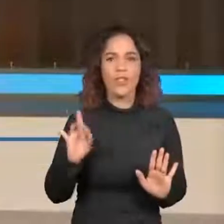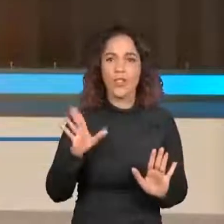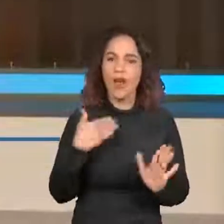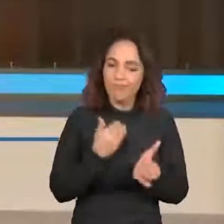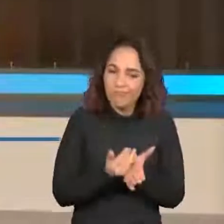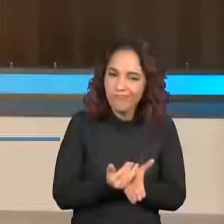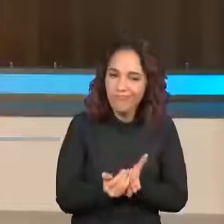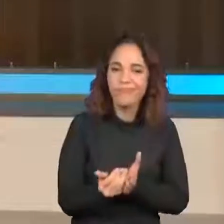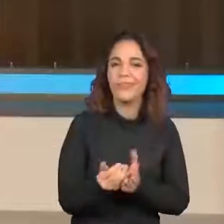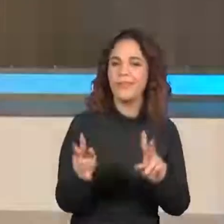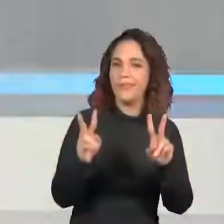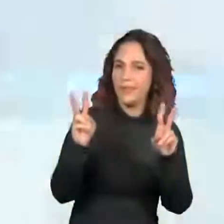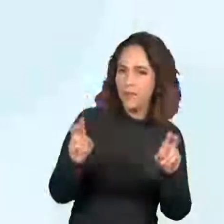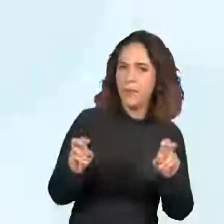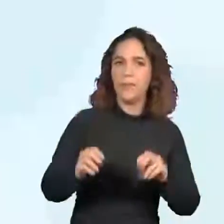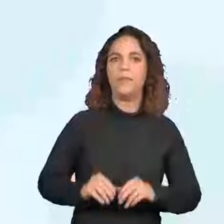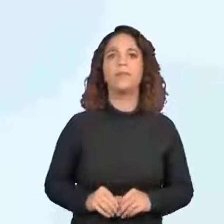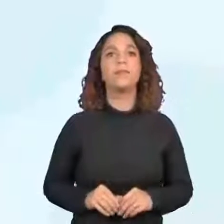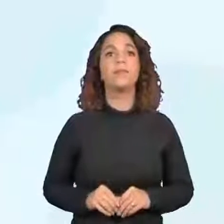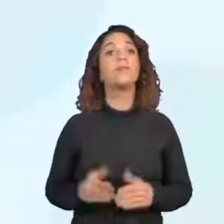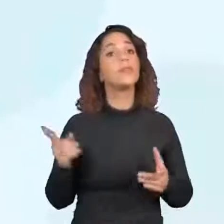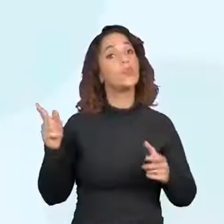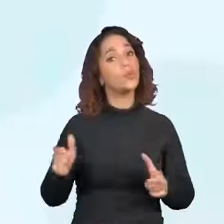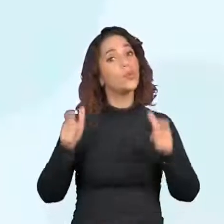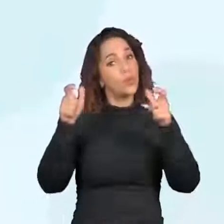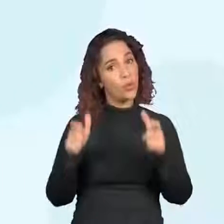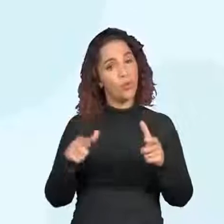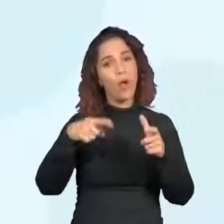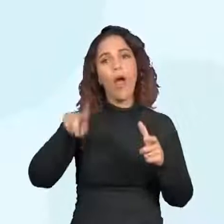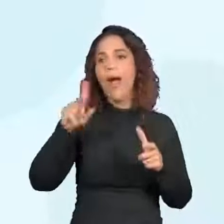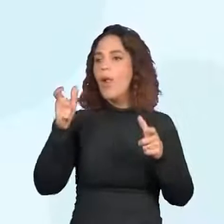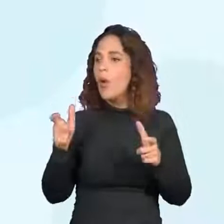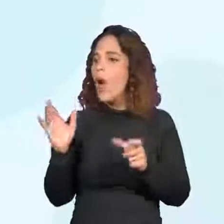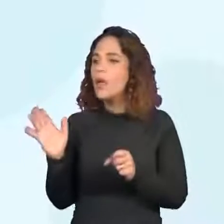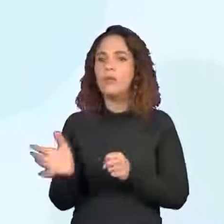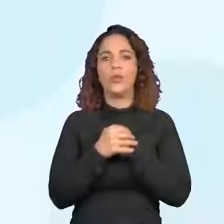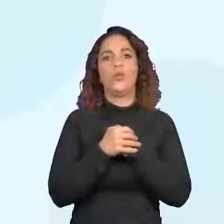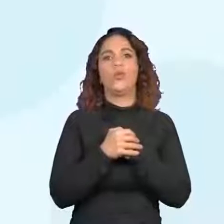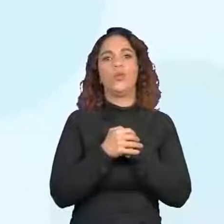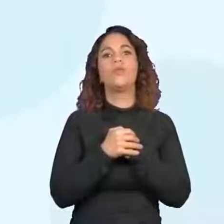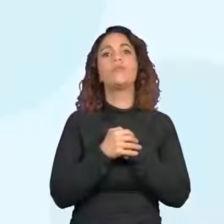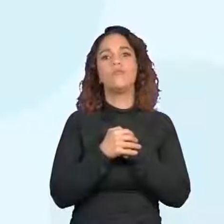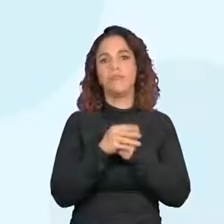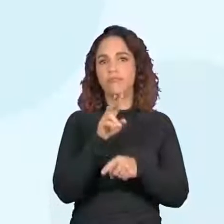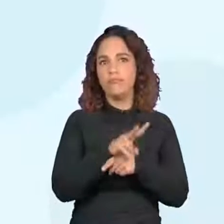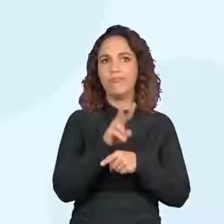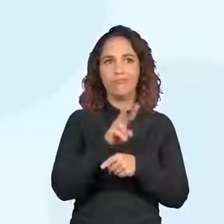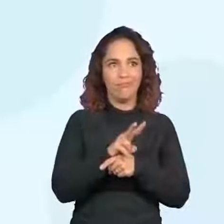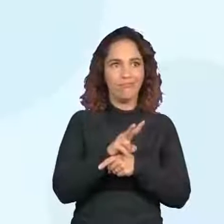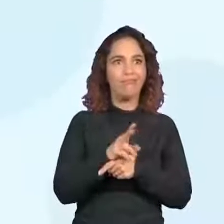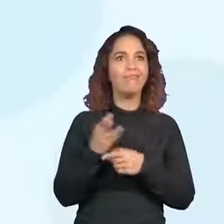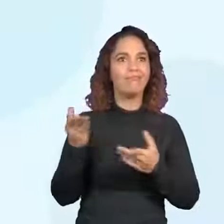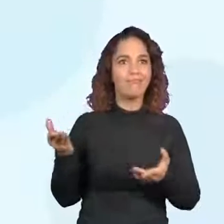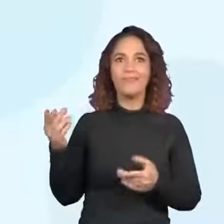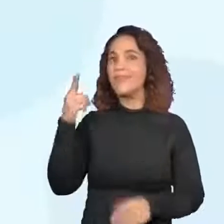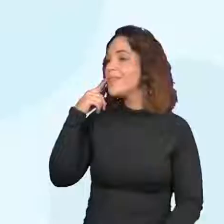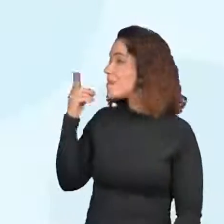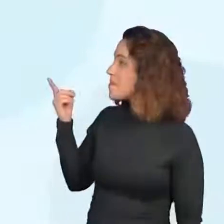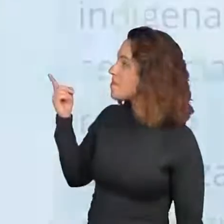introdução. Então, nós temos como um local que era um refúgio seguro a essas pessoas. Por isso eu tenho uma demonstração de mapa